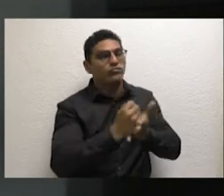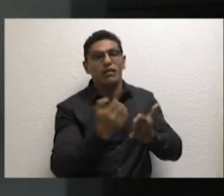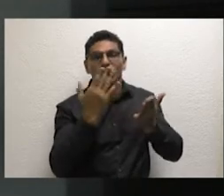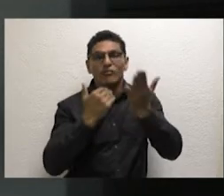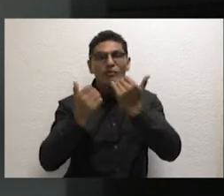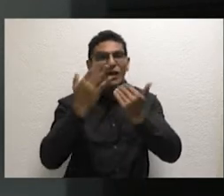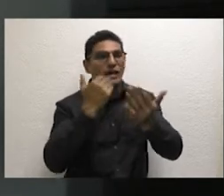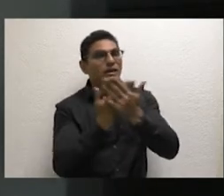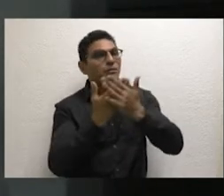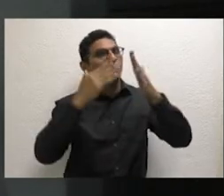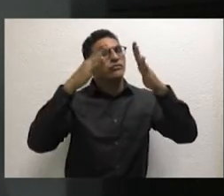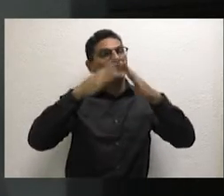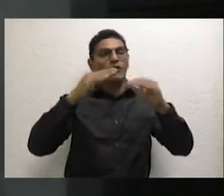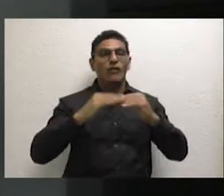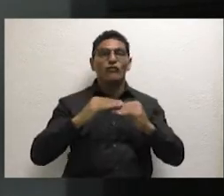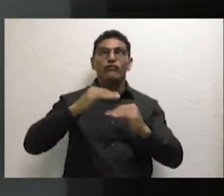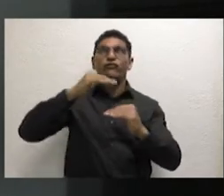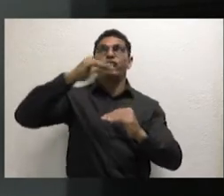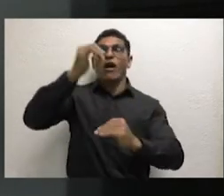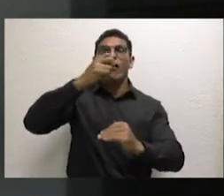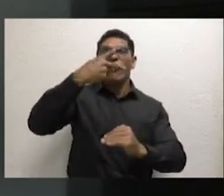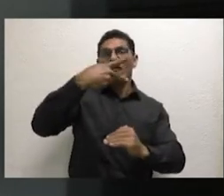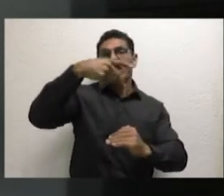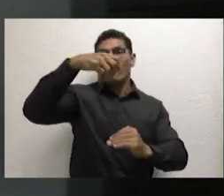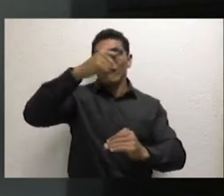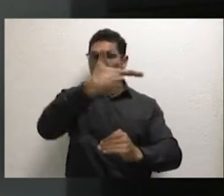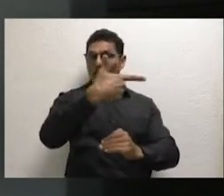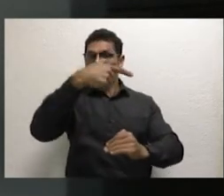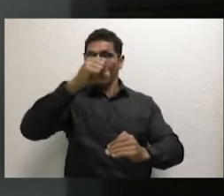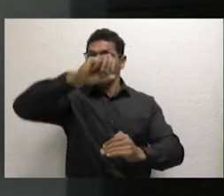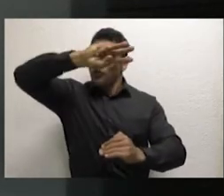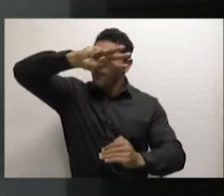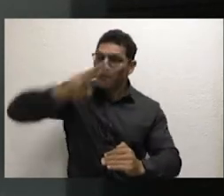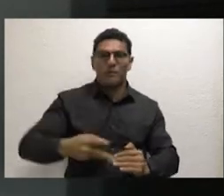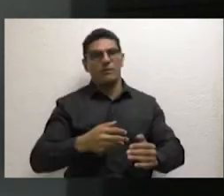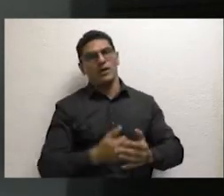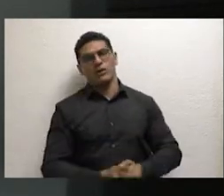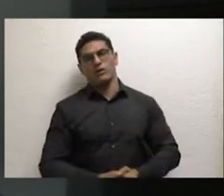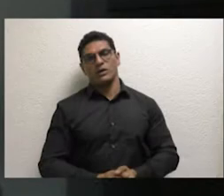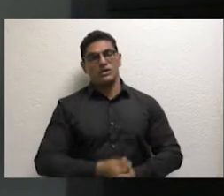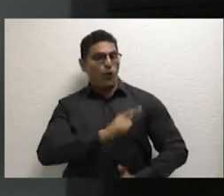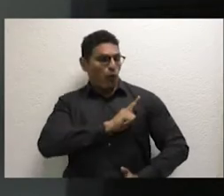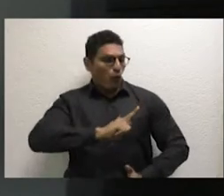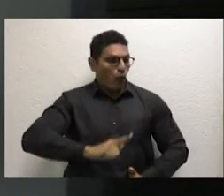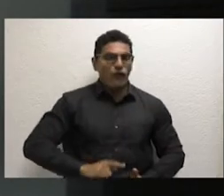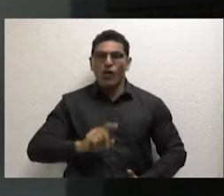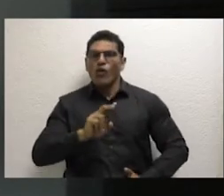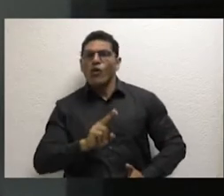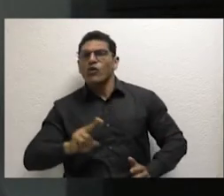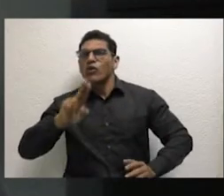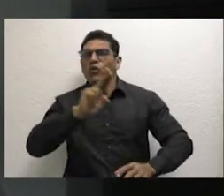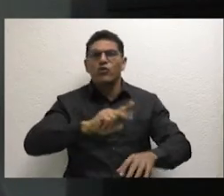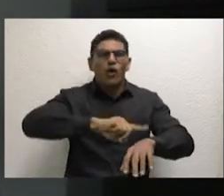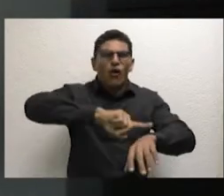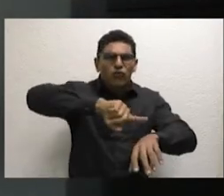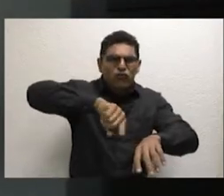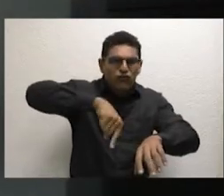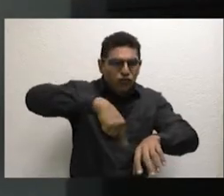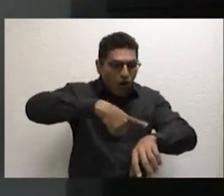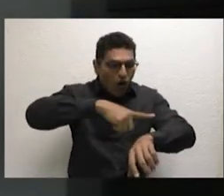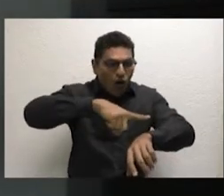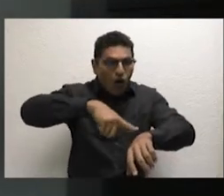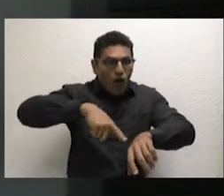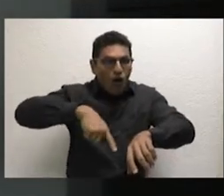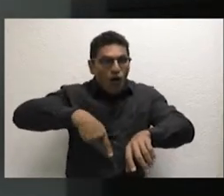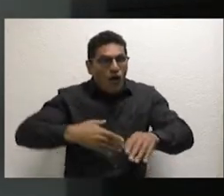merenda para os sete aumentou em 20 milhões de um governo que usa hora jato hora